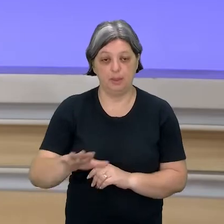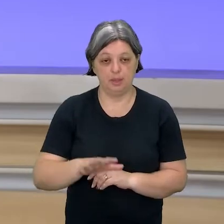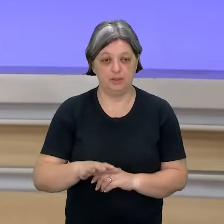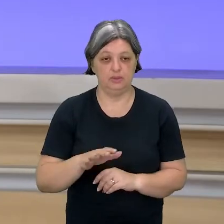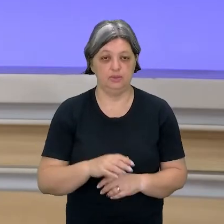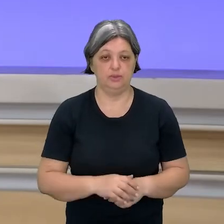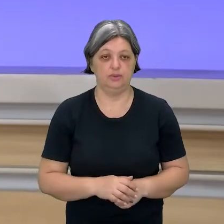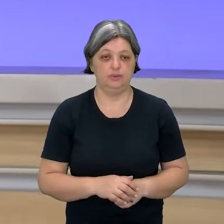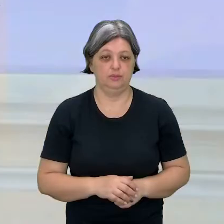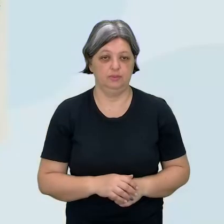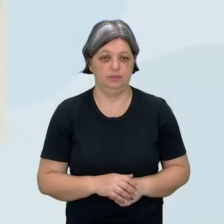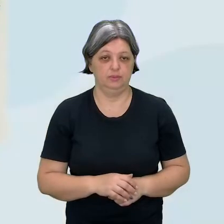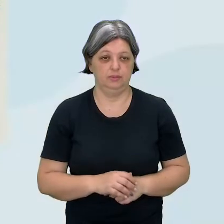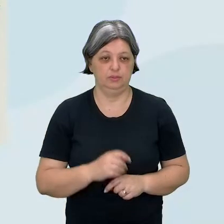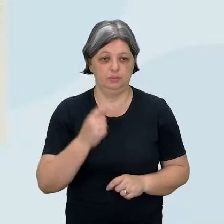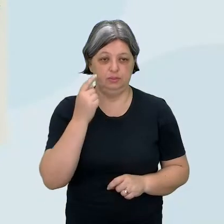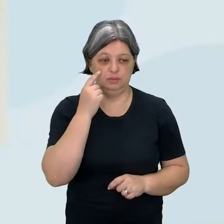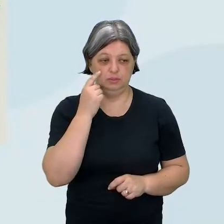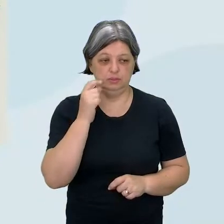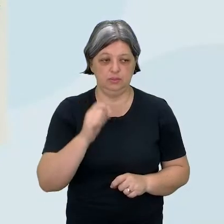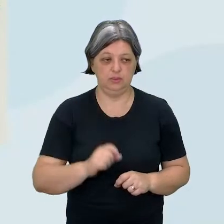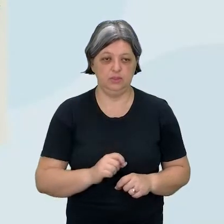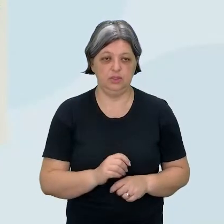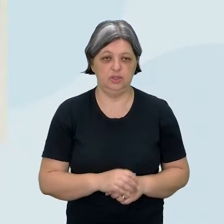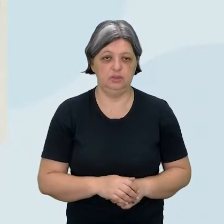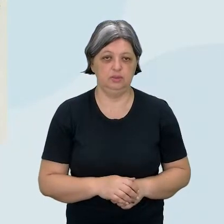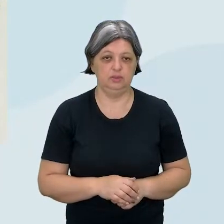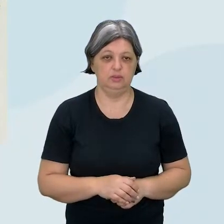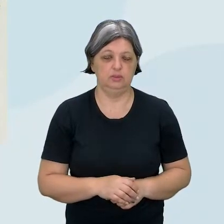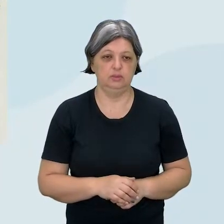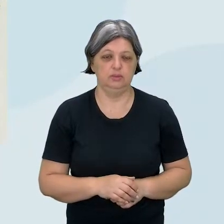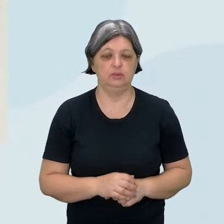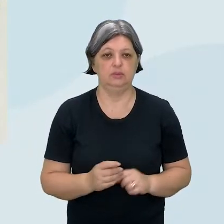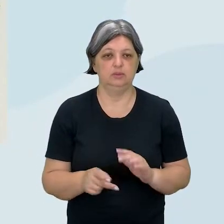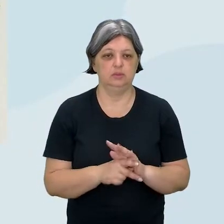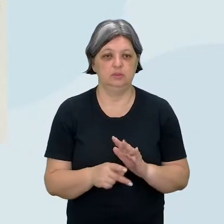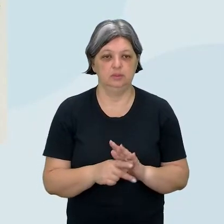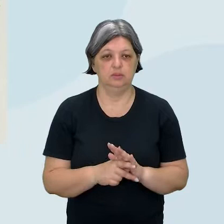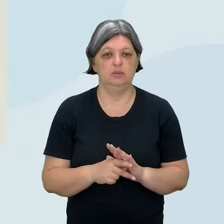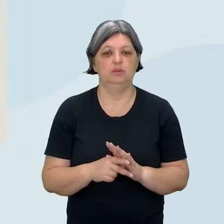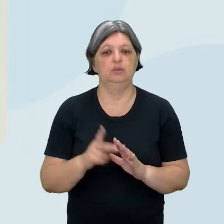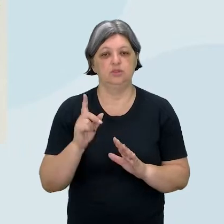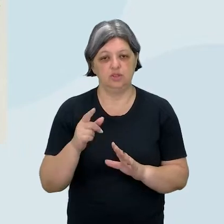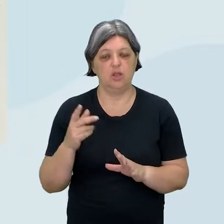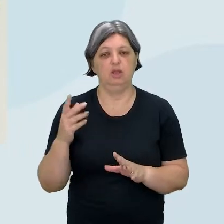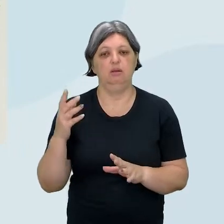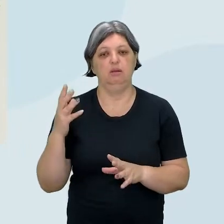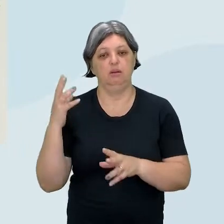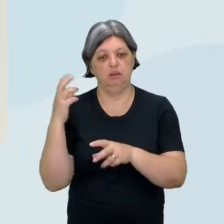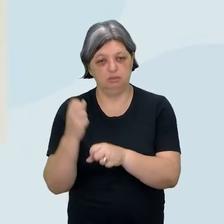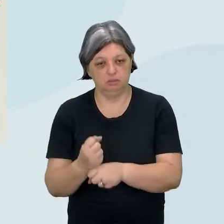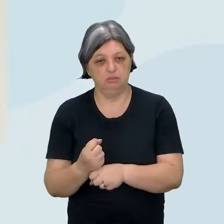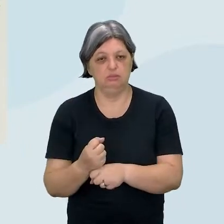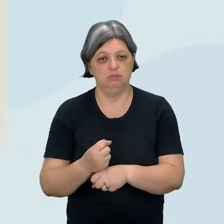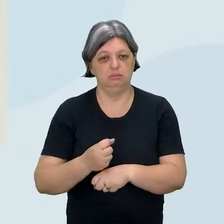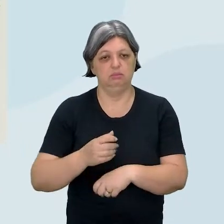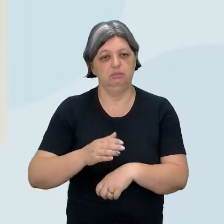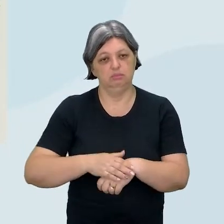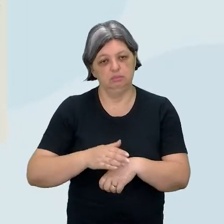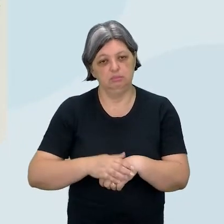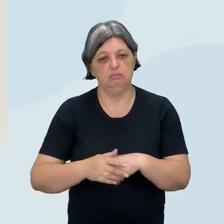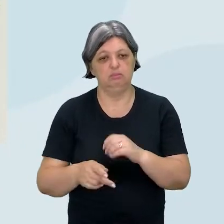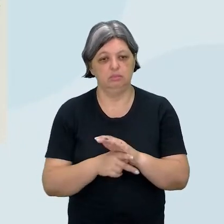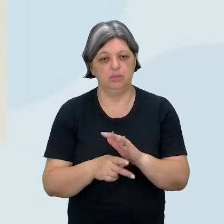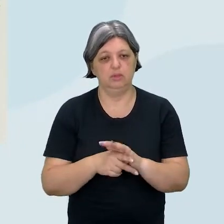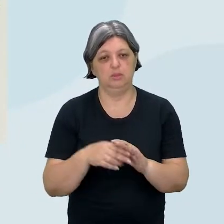ele, né, agora abandonado, ele volta, né, a tentar se recuperar e a resgatar a